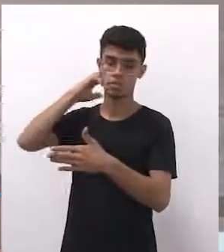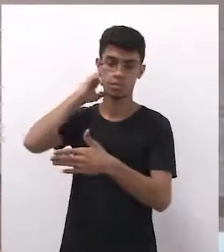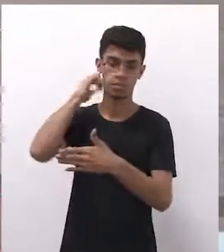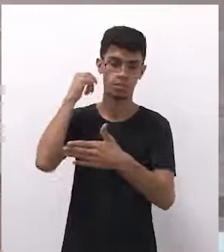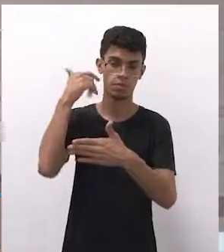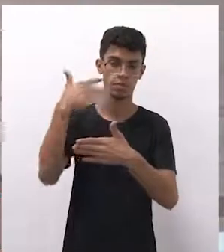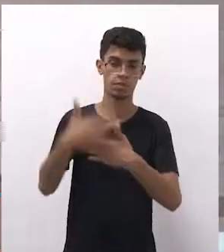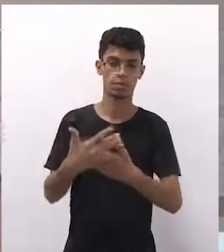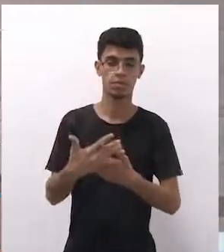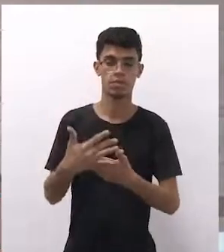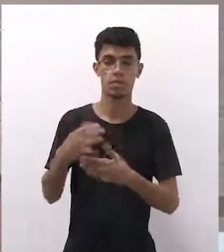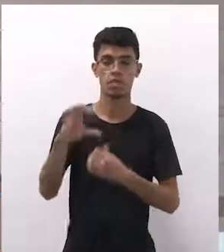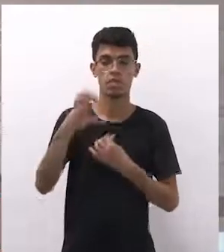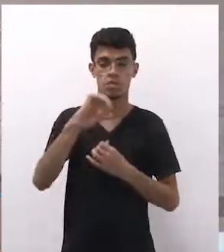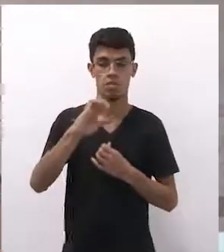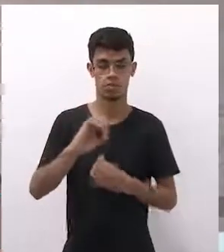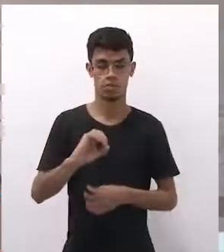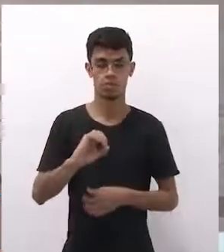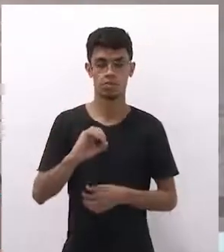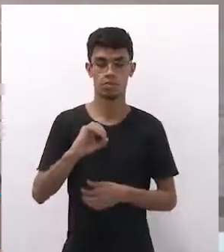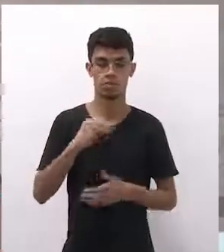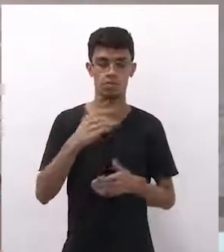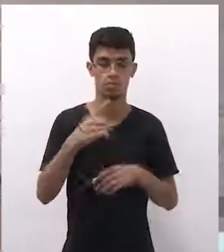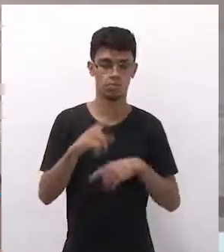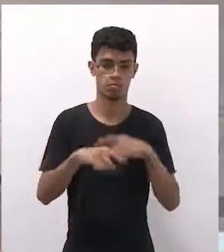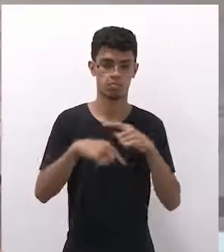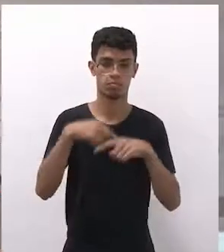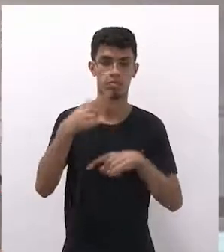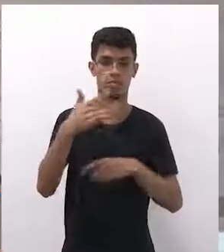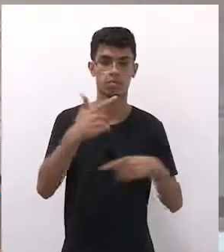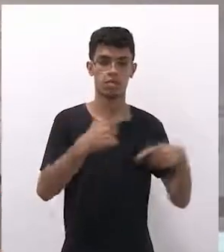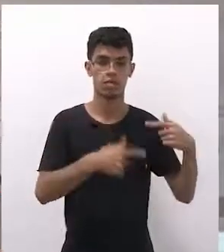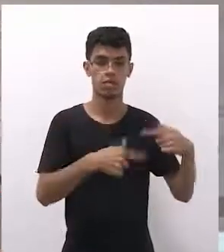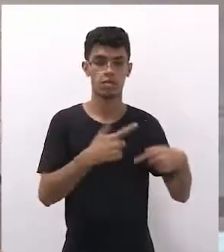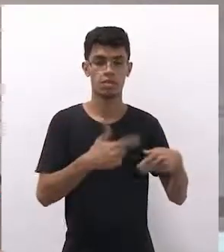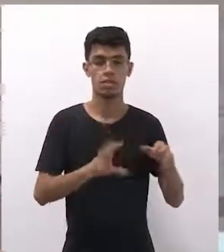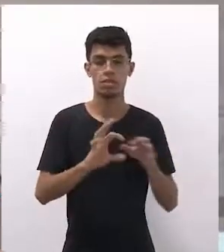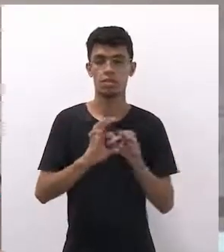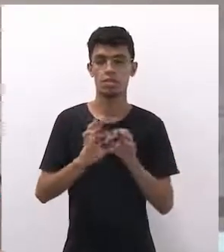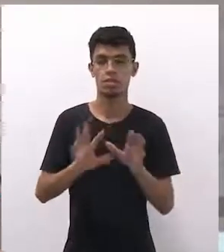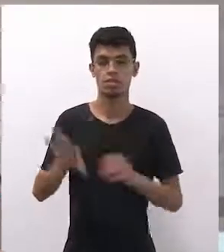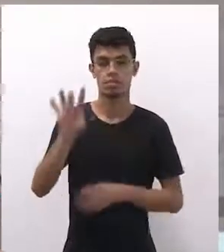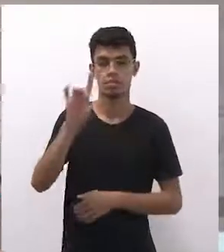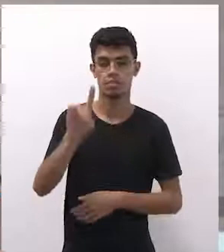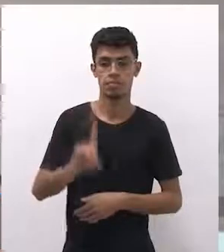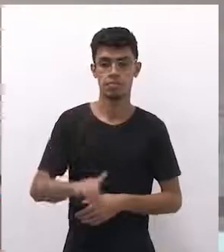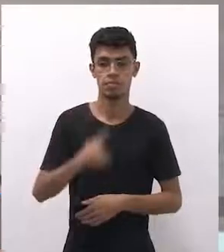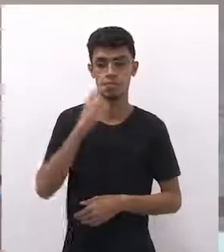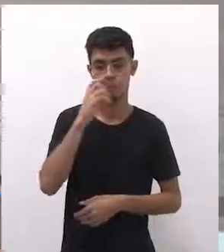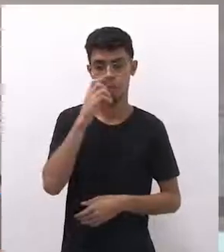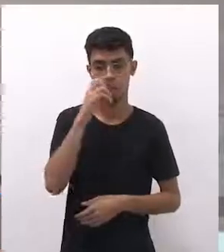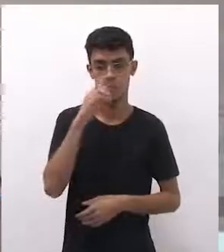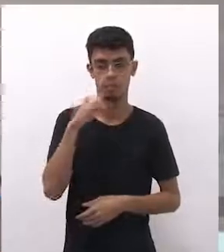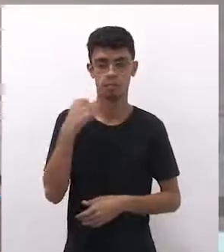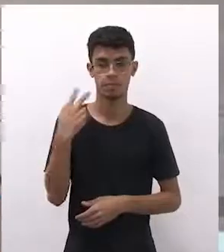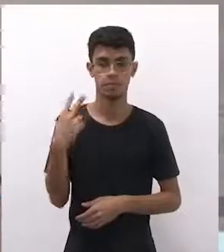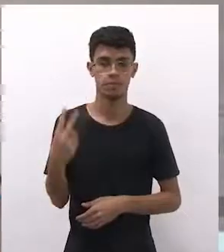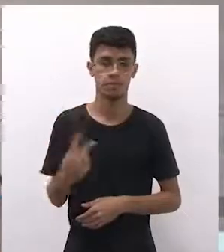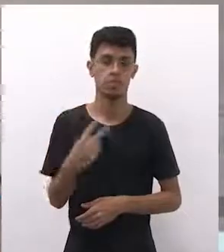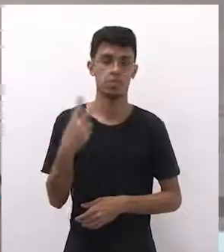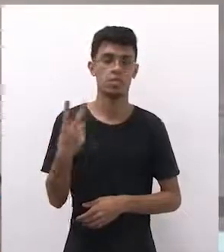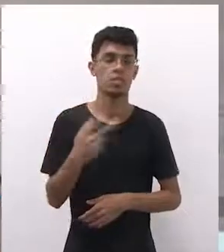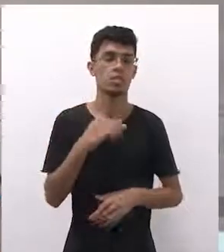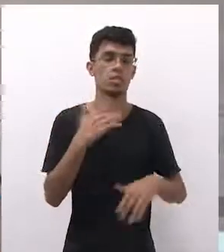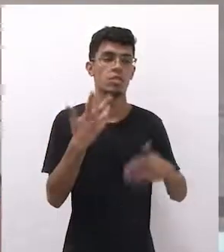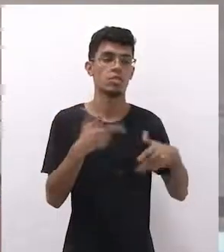que era um período de avanço dessas políticas neoliberais, de desregulamentação do direito, liberalização de mercado, privatização de